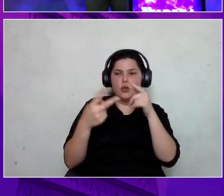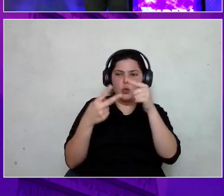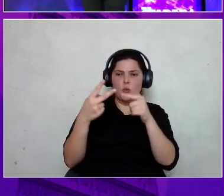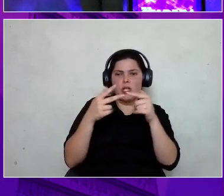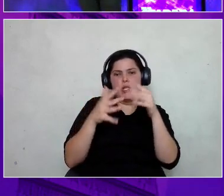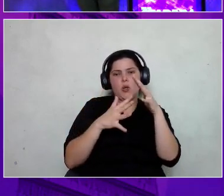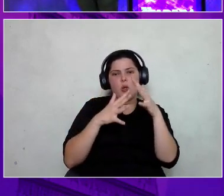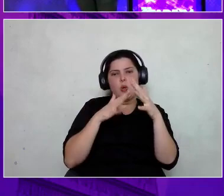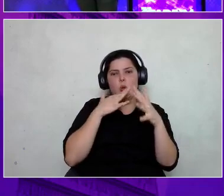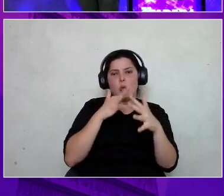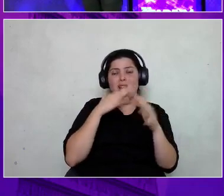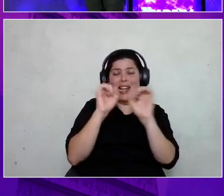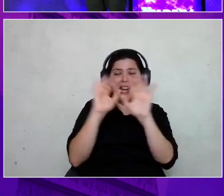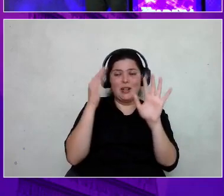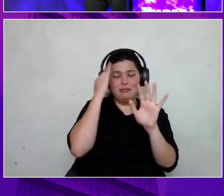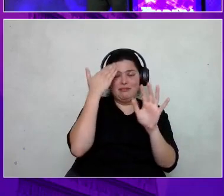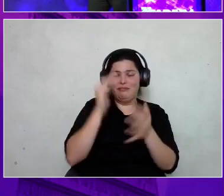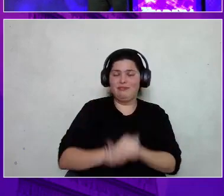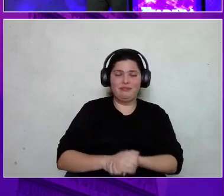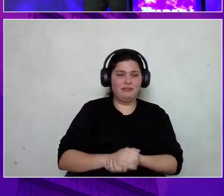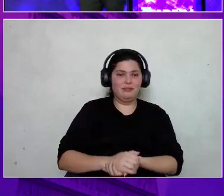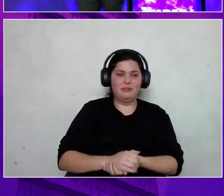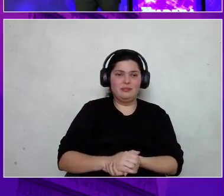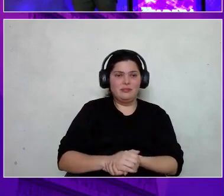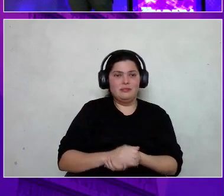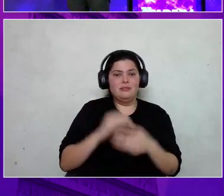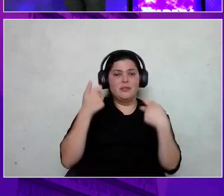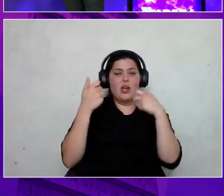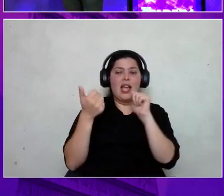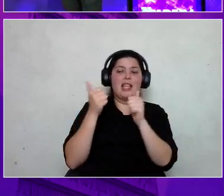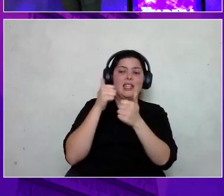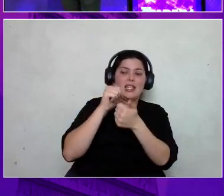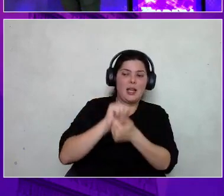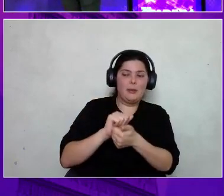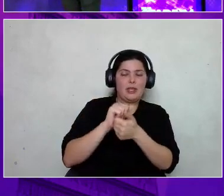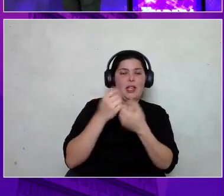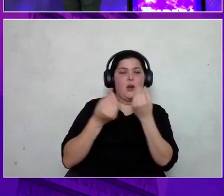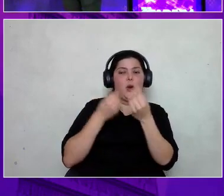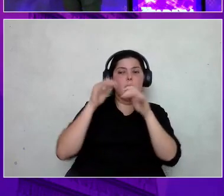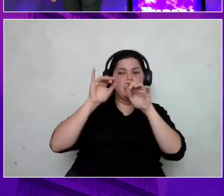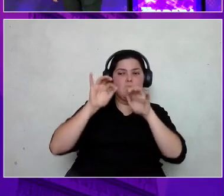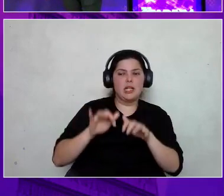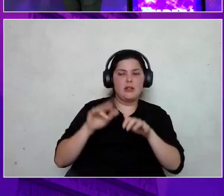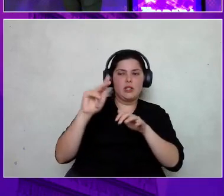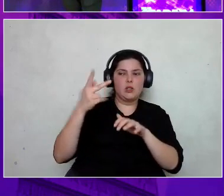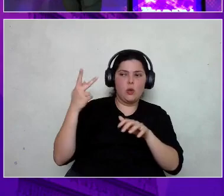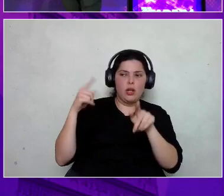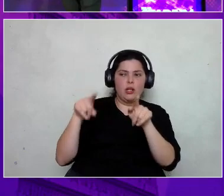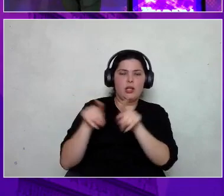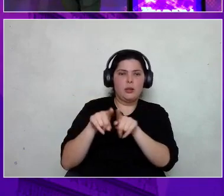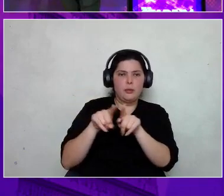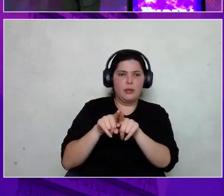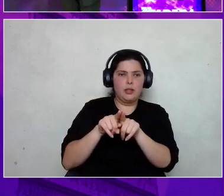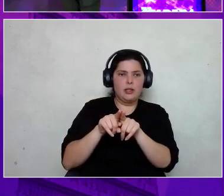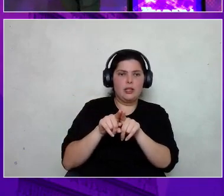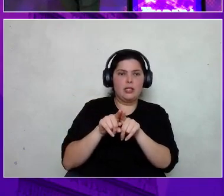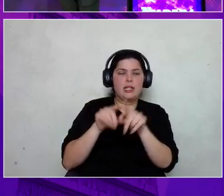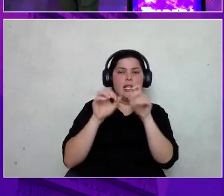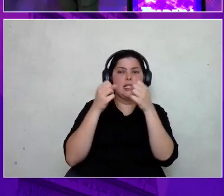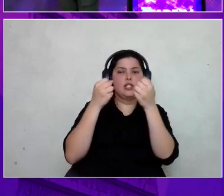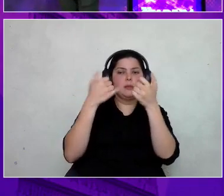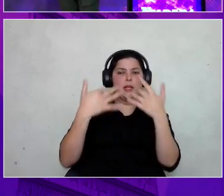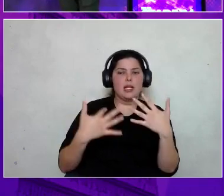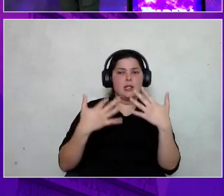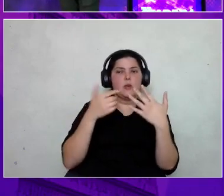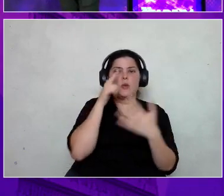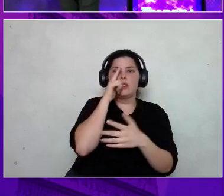ele. Então a gente teve que adaptar até a forma de escritas de histórias, escritas de especificação, para que pudesse